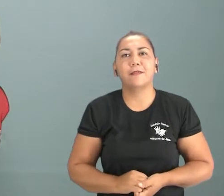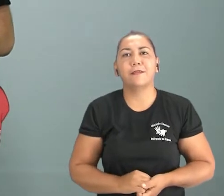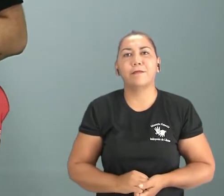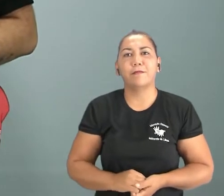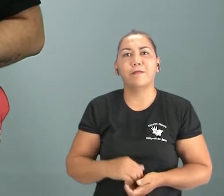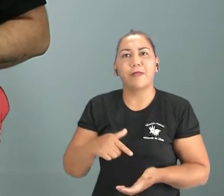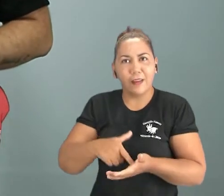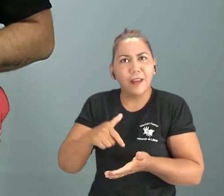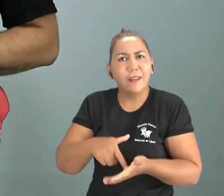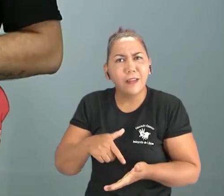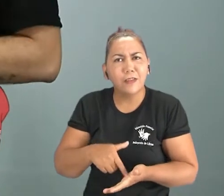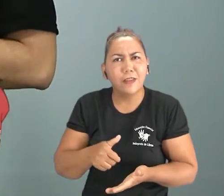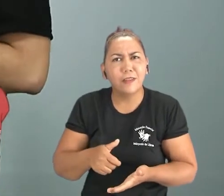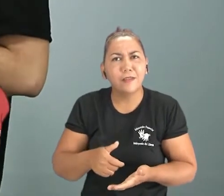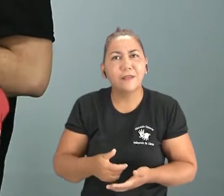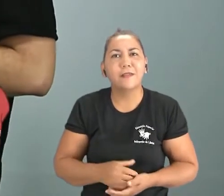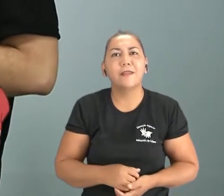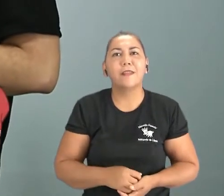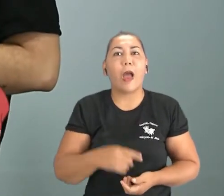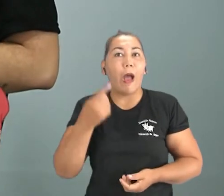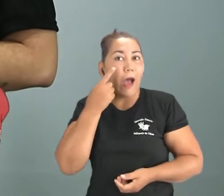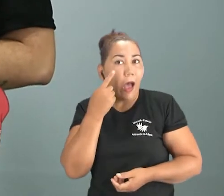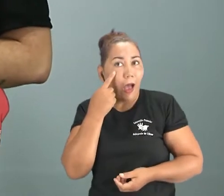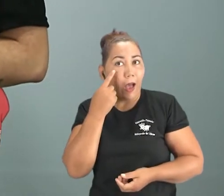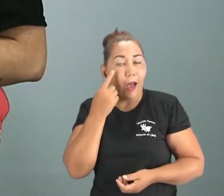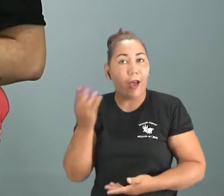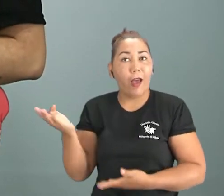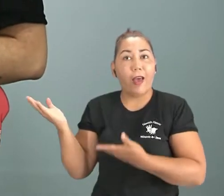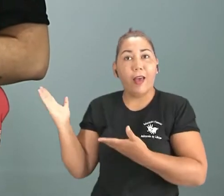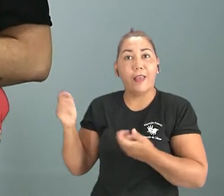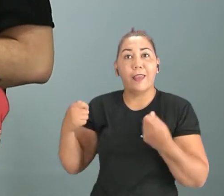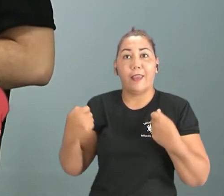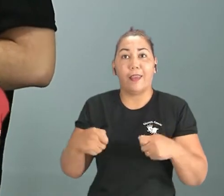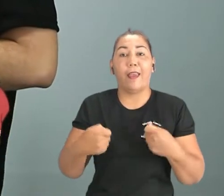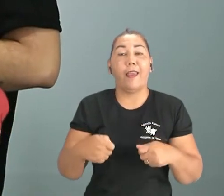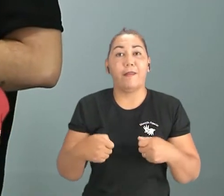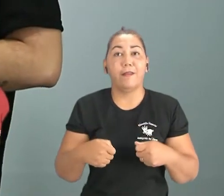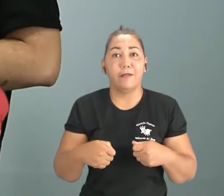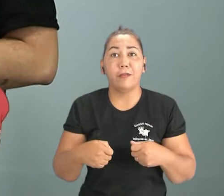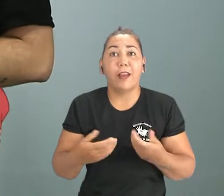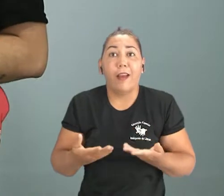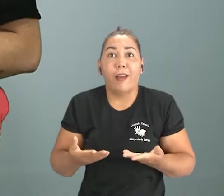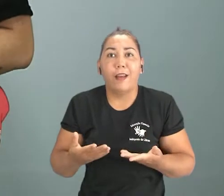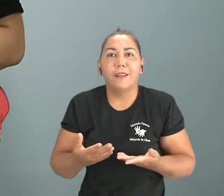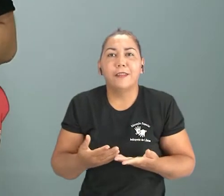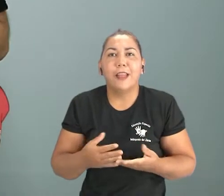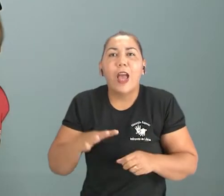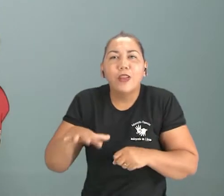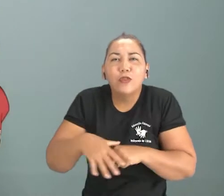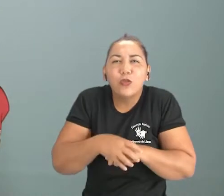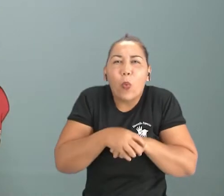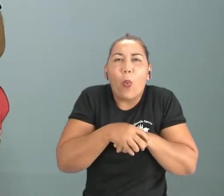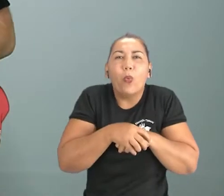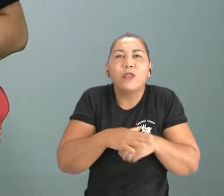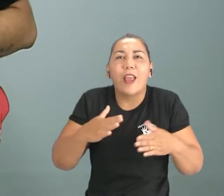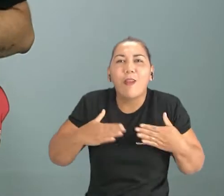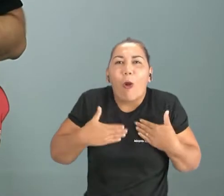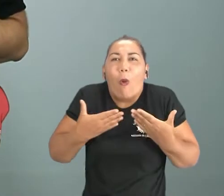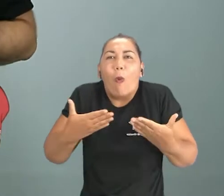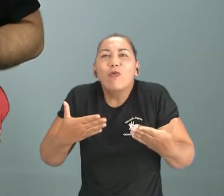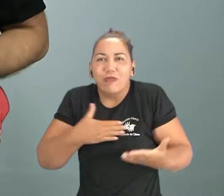acerca dos assim ó observando aqui ó ele precisa de ele faz o que eles onde ele gosta de dar